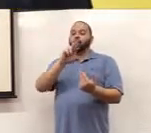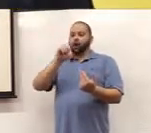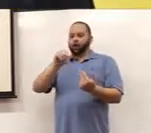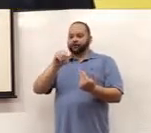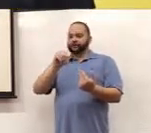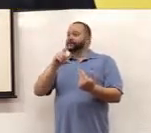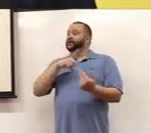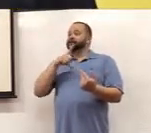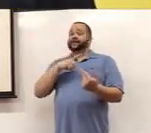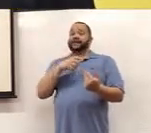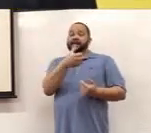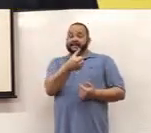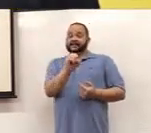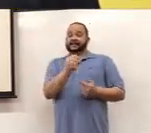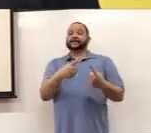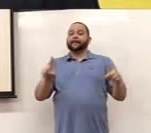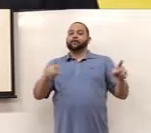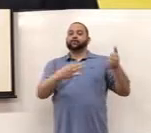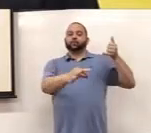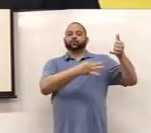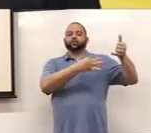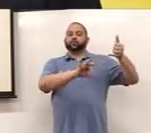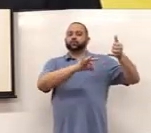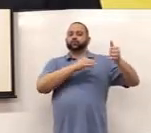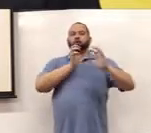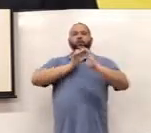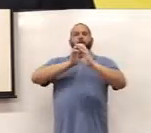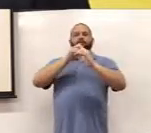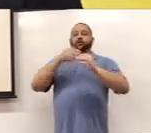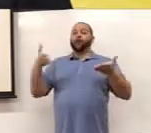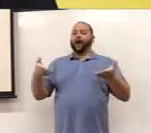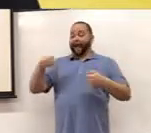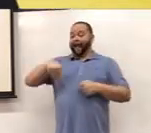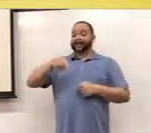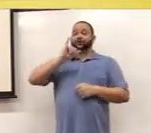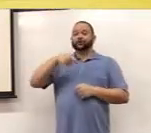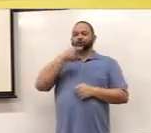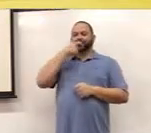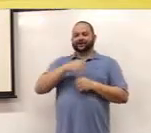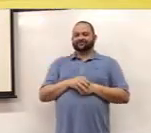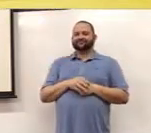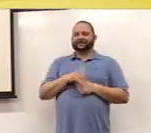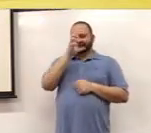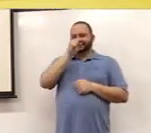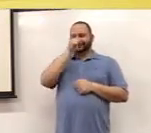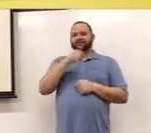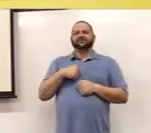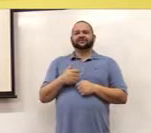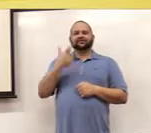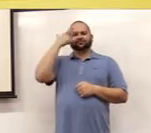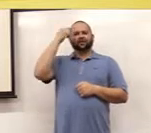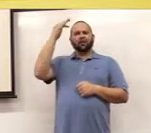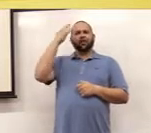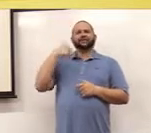tem 60. Então, a gente vai ter muita gente no palco tocando junto. Já